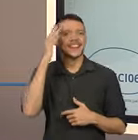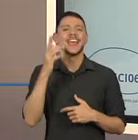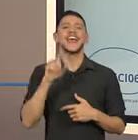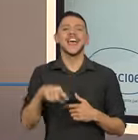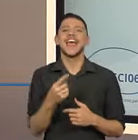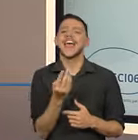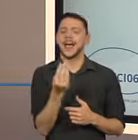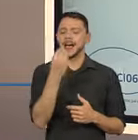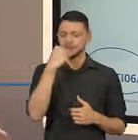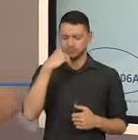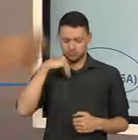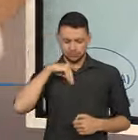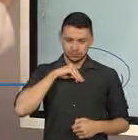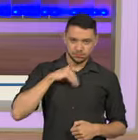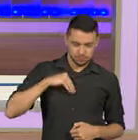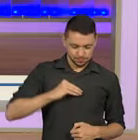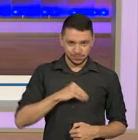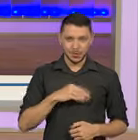lindo. Vamos lá, vem comigo.